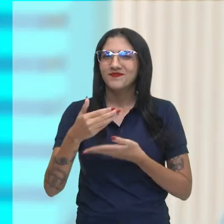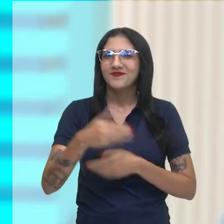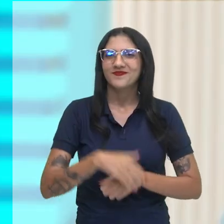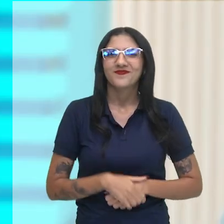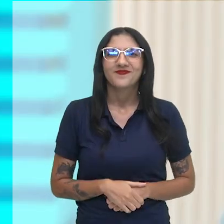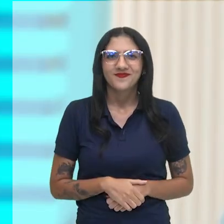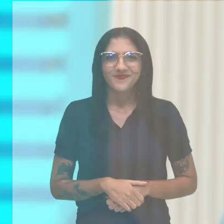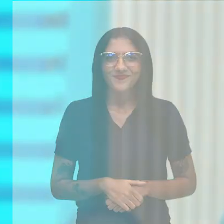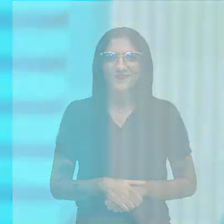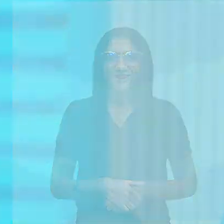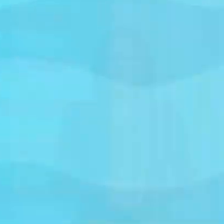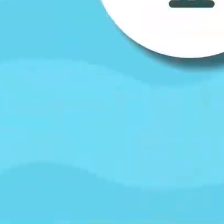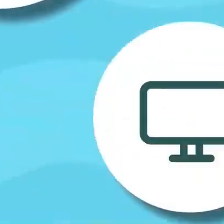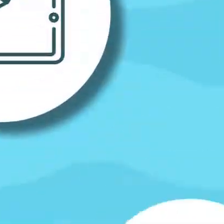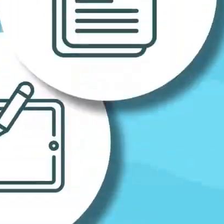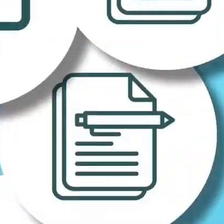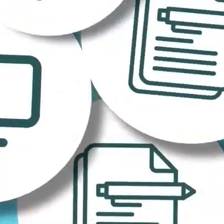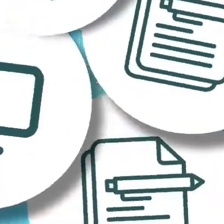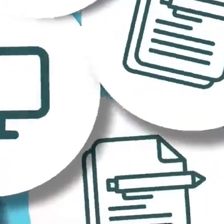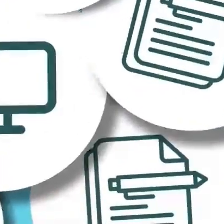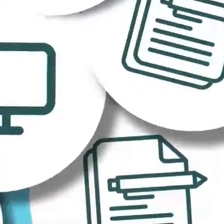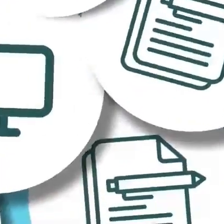começar.